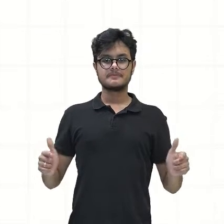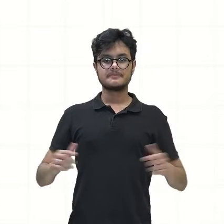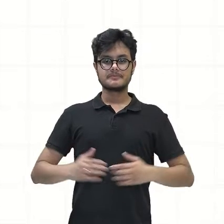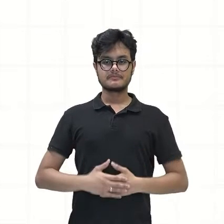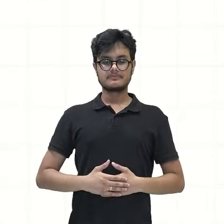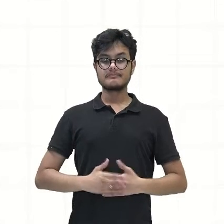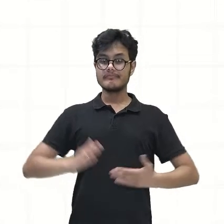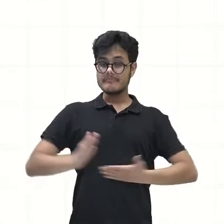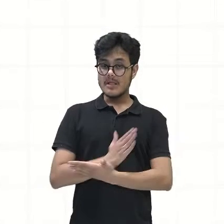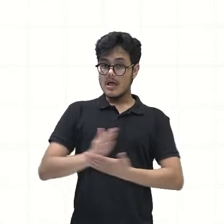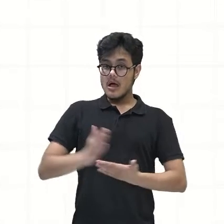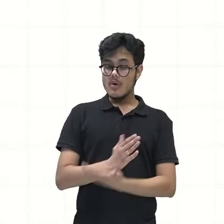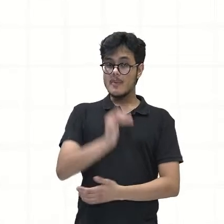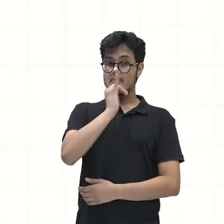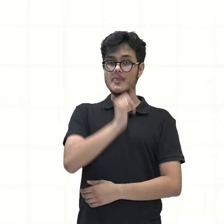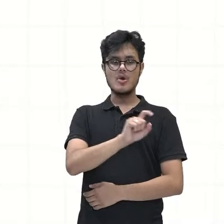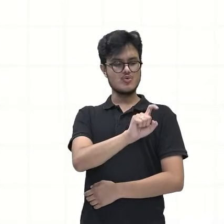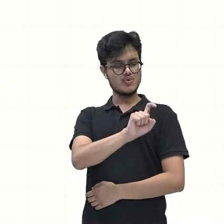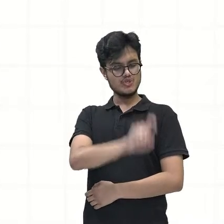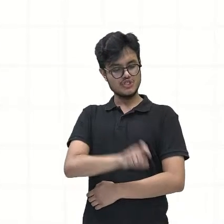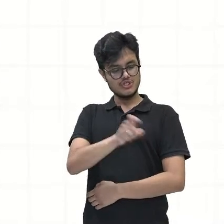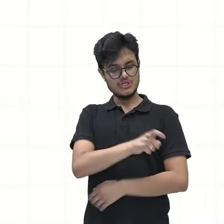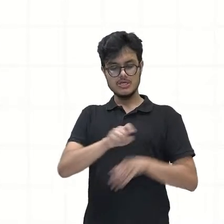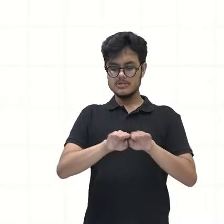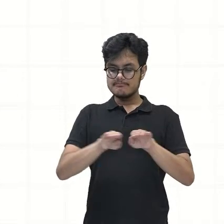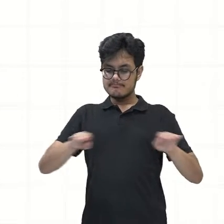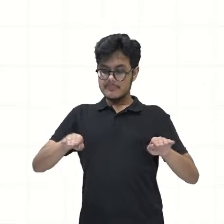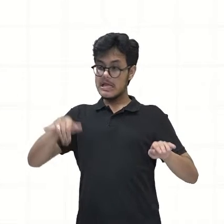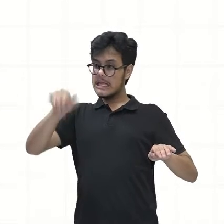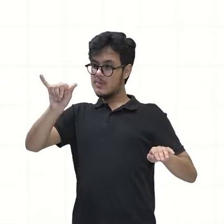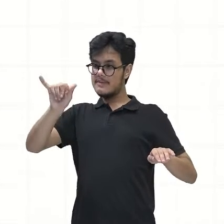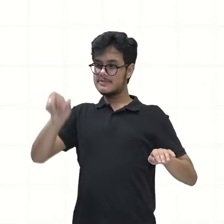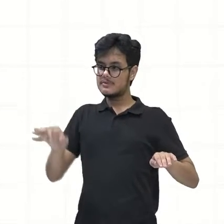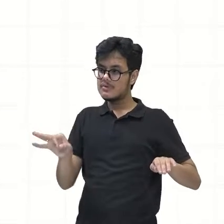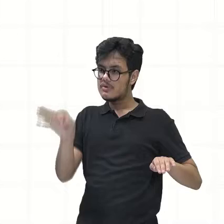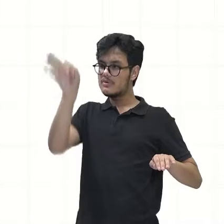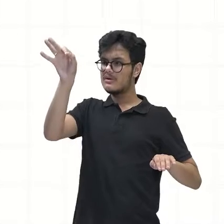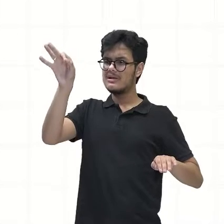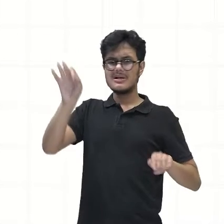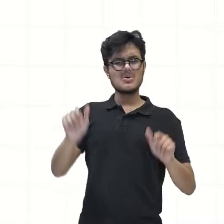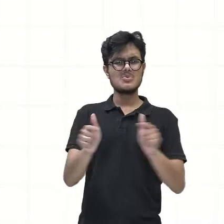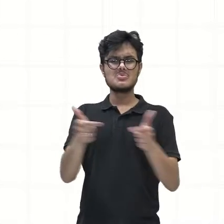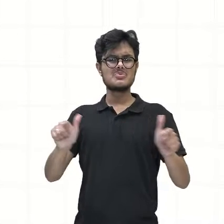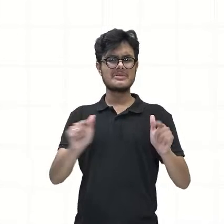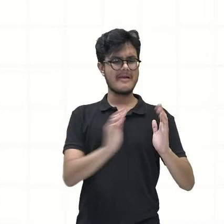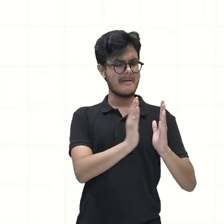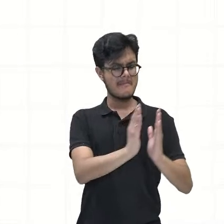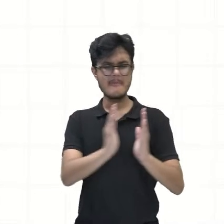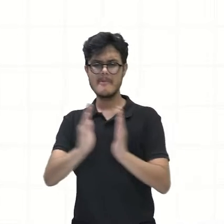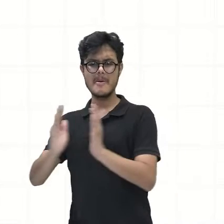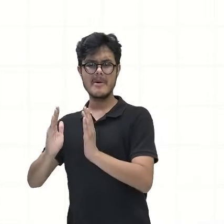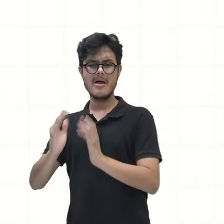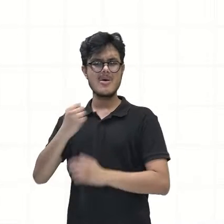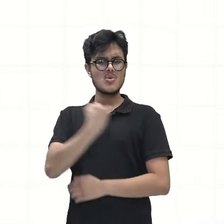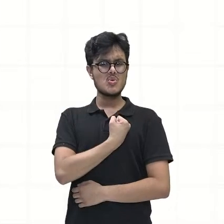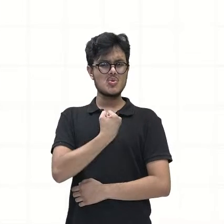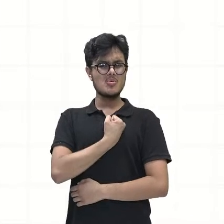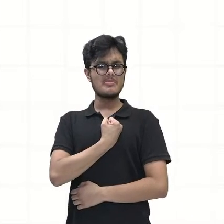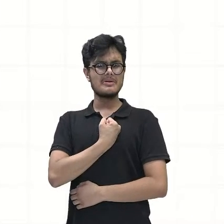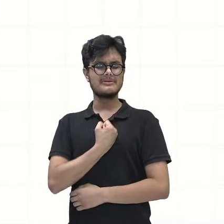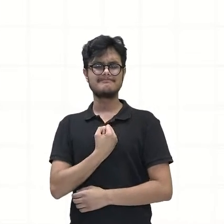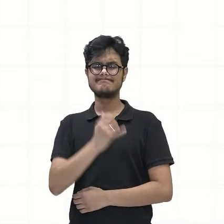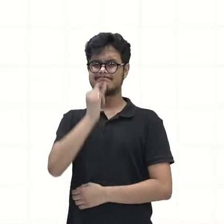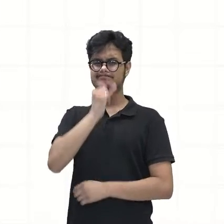não estão definidos, dificultando a compreensão e o significado dos números. Então, por mais